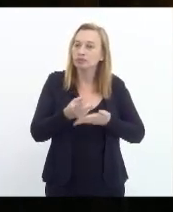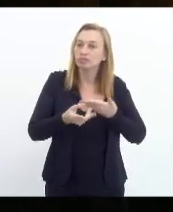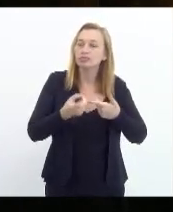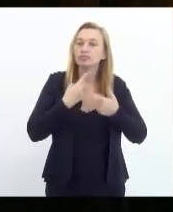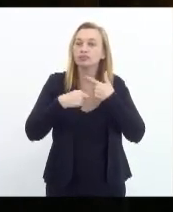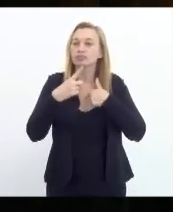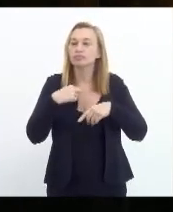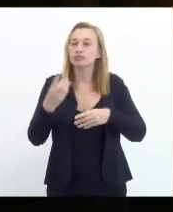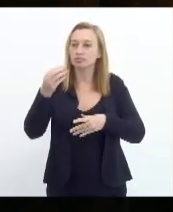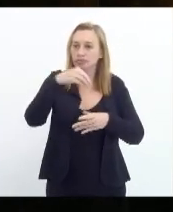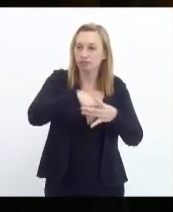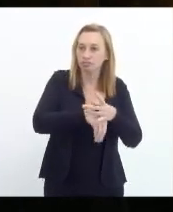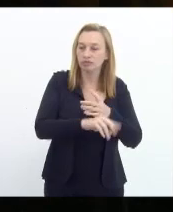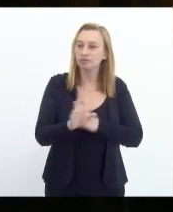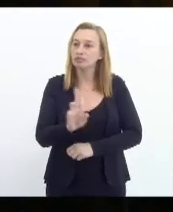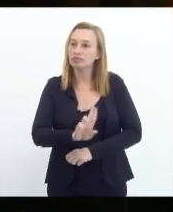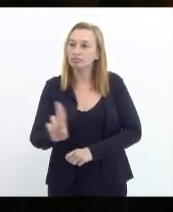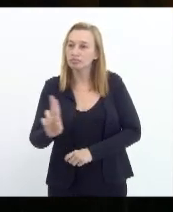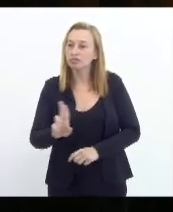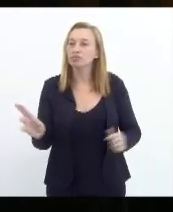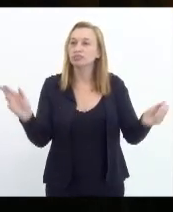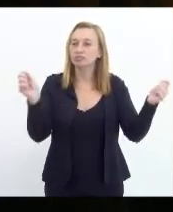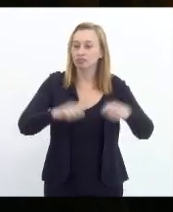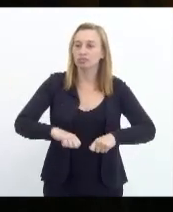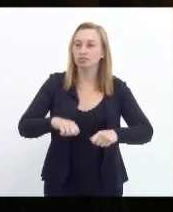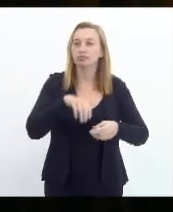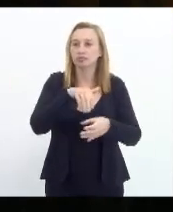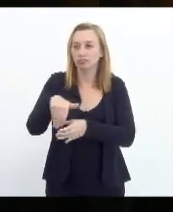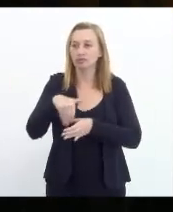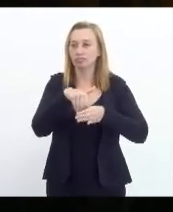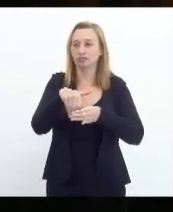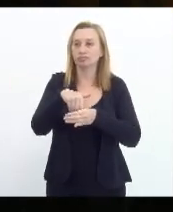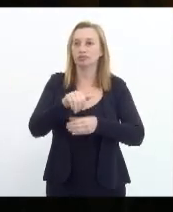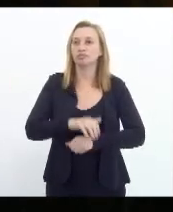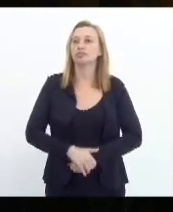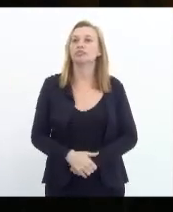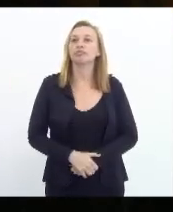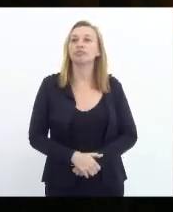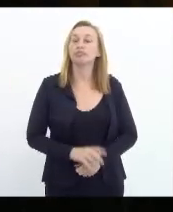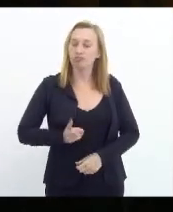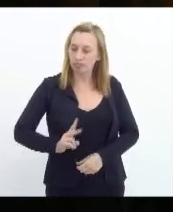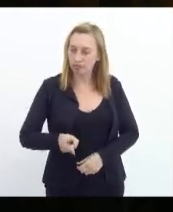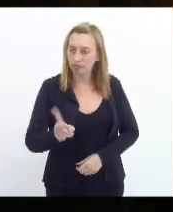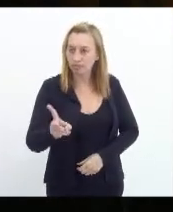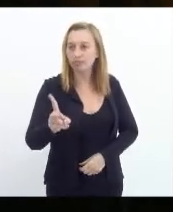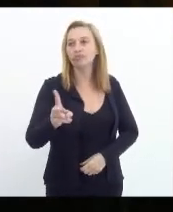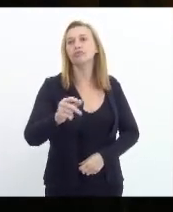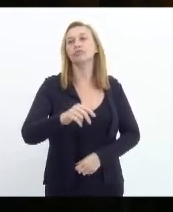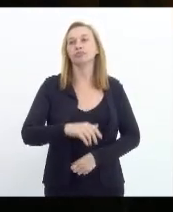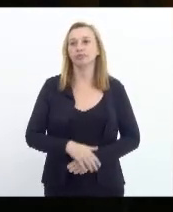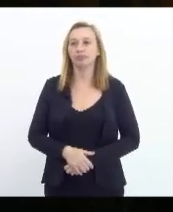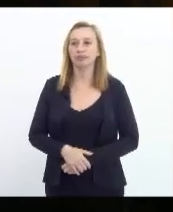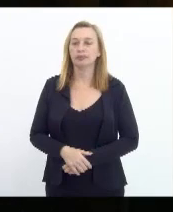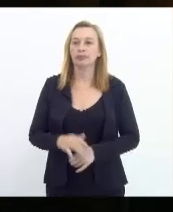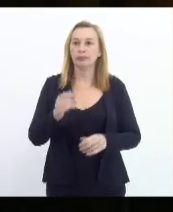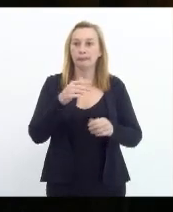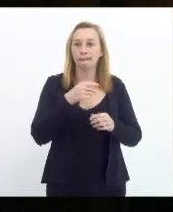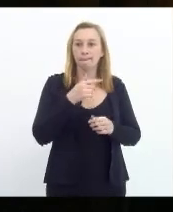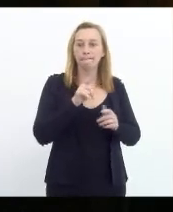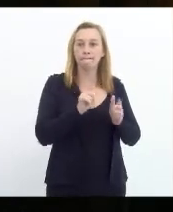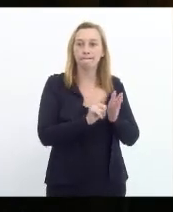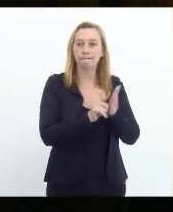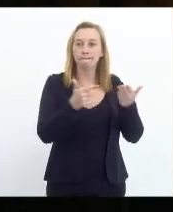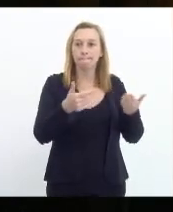para nomes com potencial eleitoral E por aí vai a reportagem